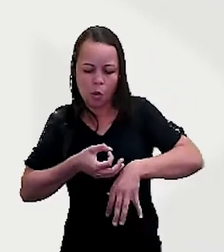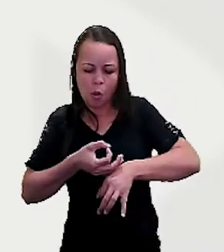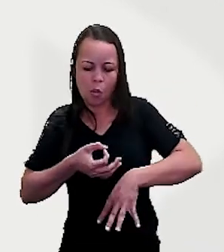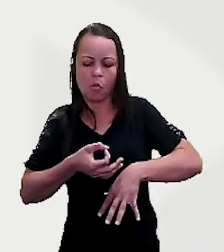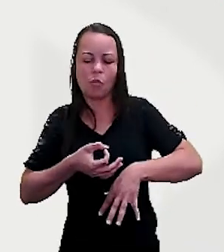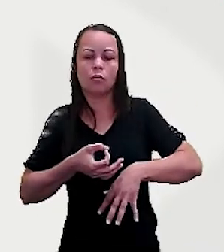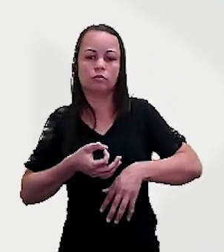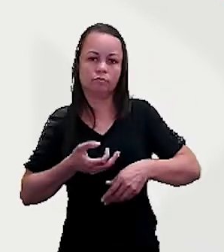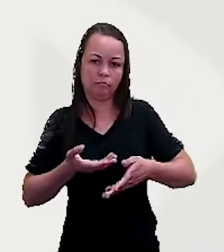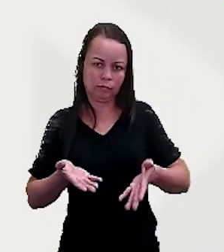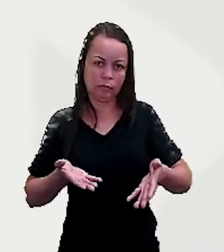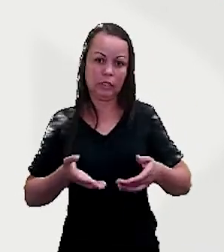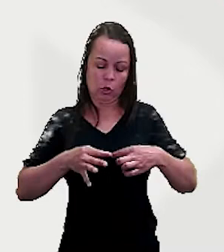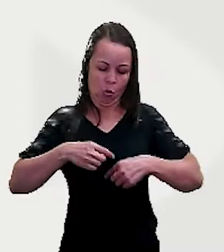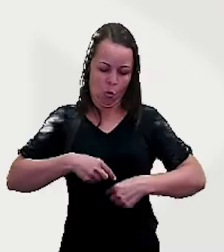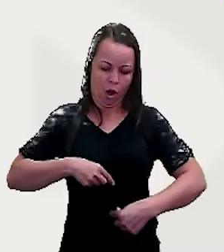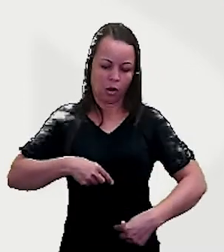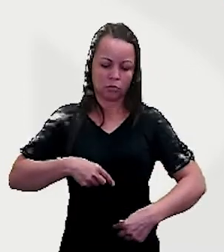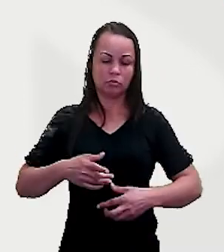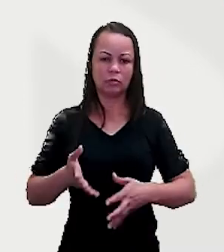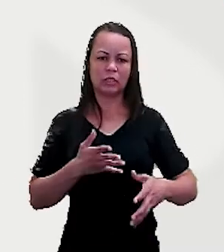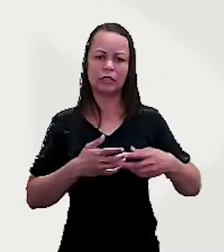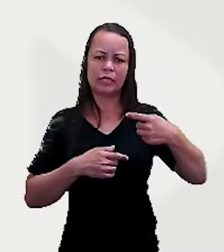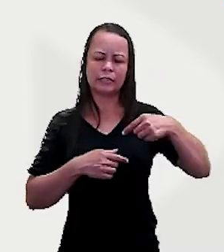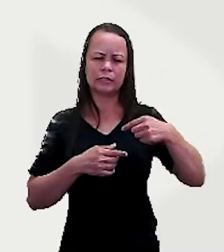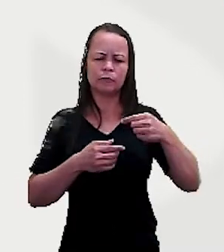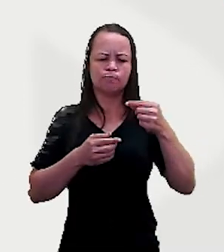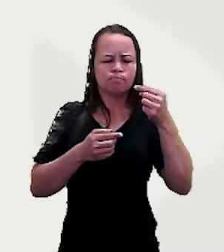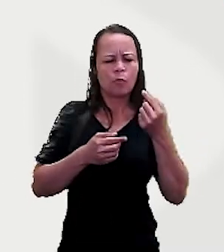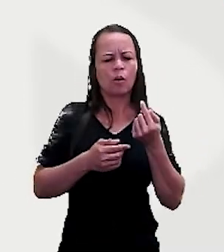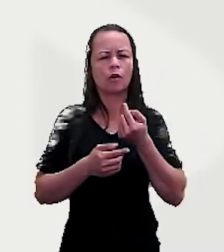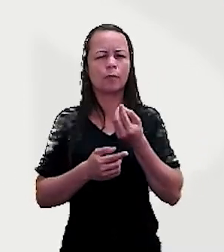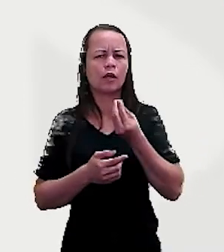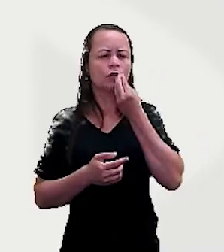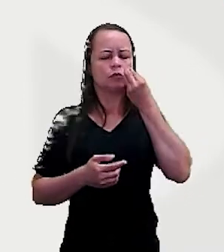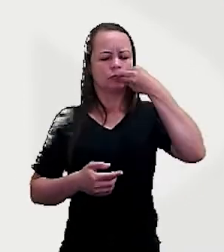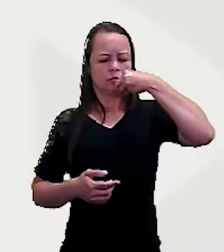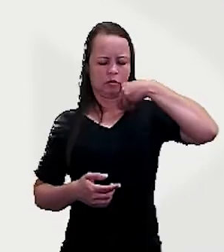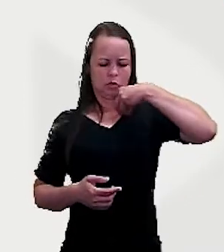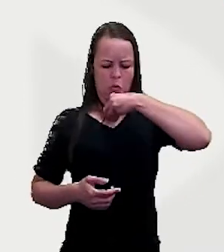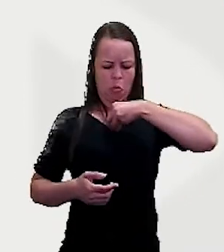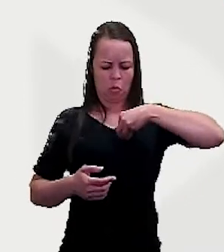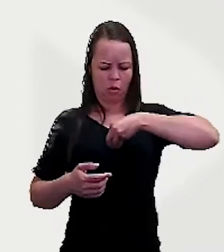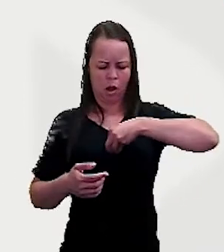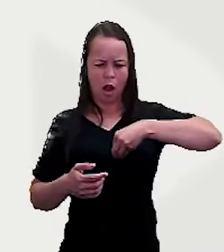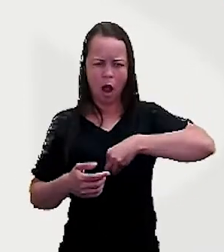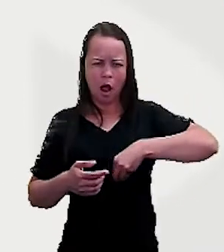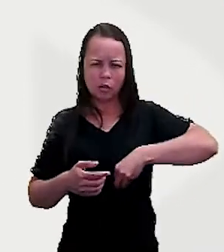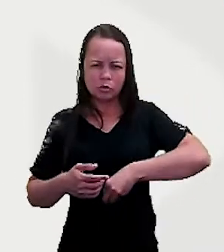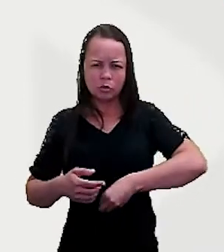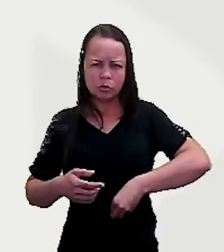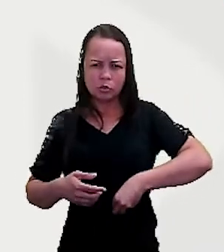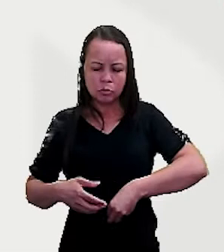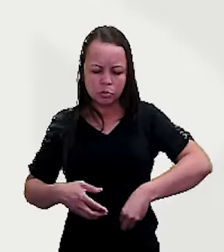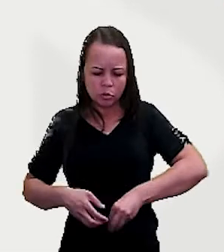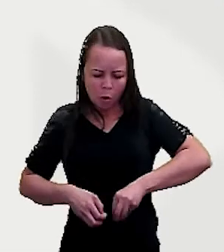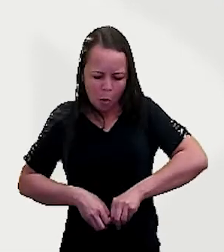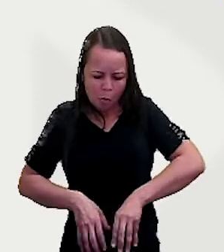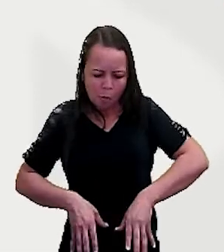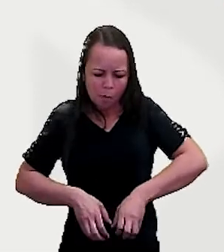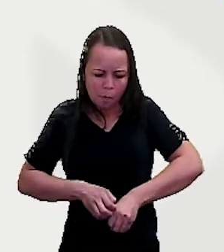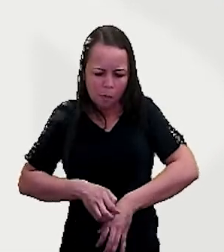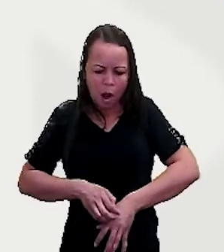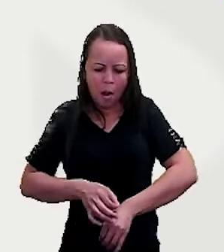desse olhar, desse percurso, desse caminho, desse tubo, que tem seu início lá na boca e finaliza-se lá no ânus, você vai ver